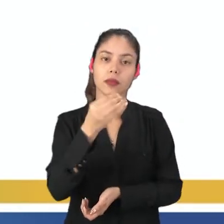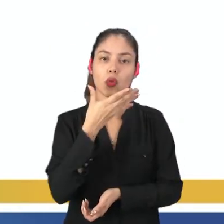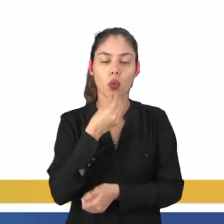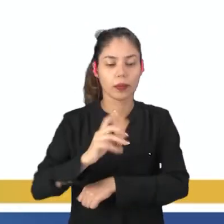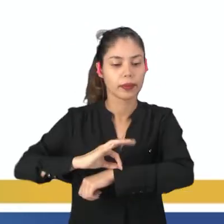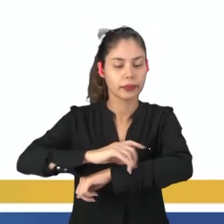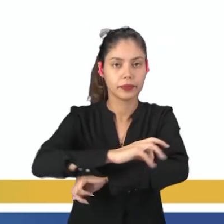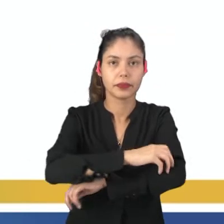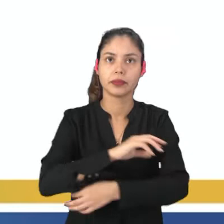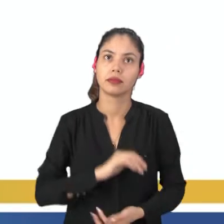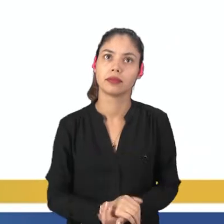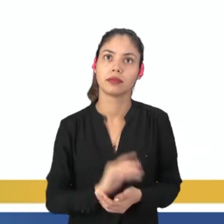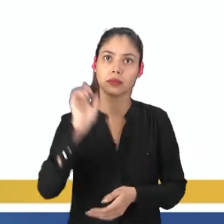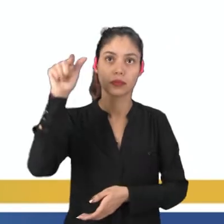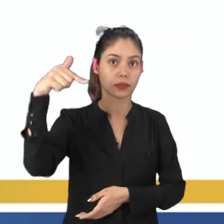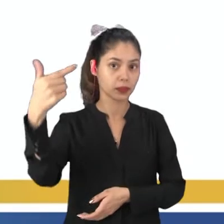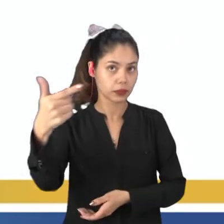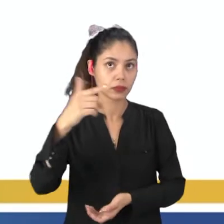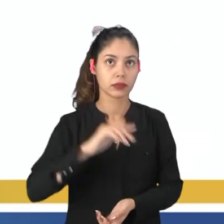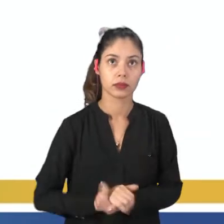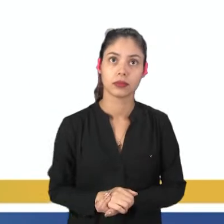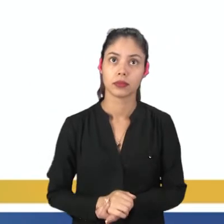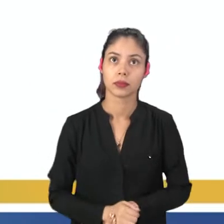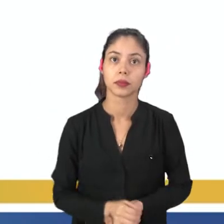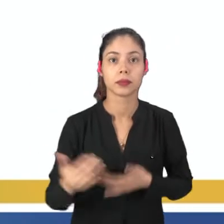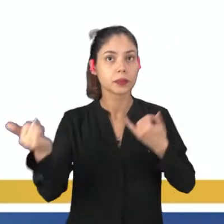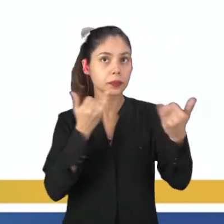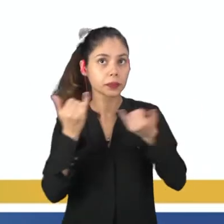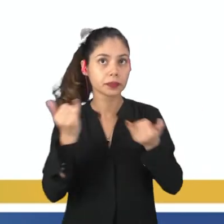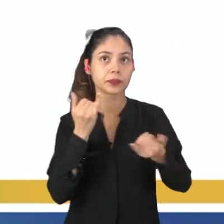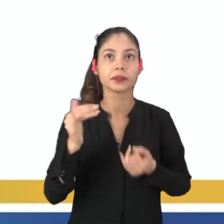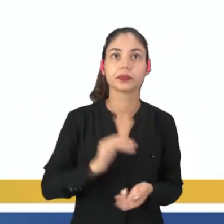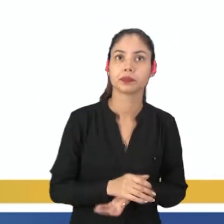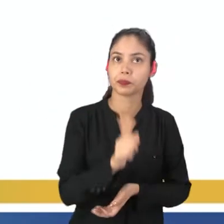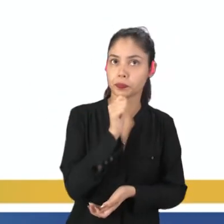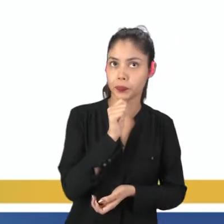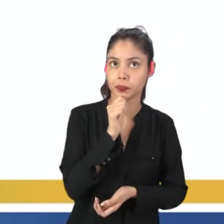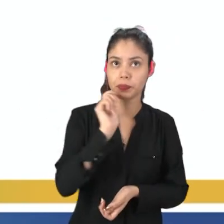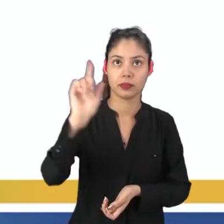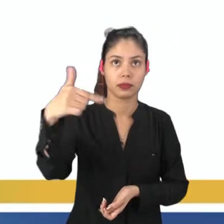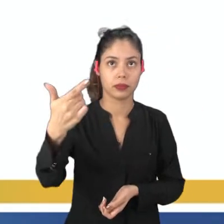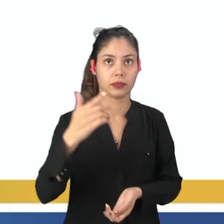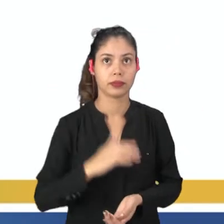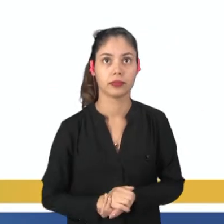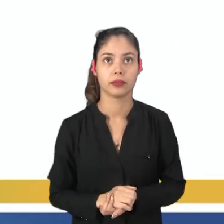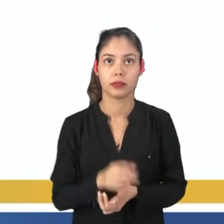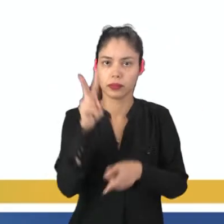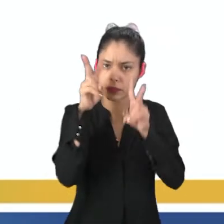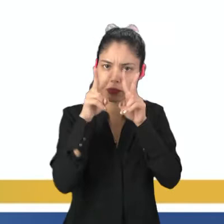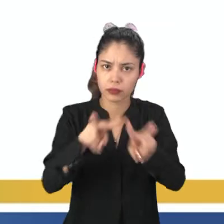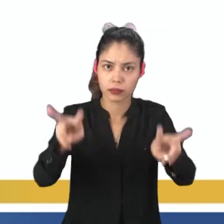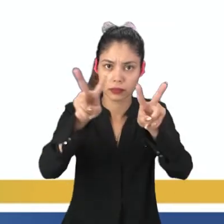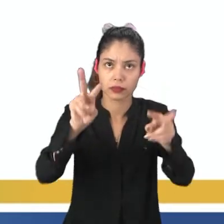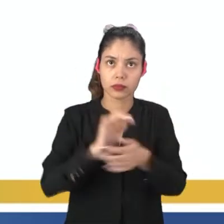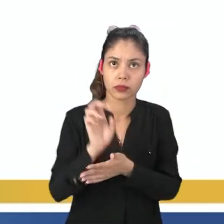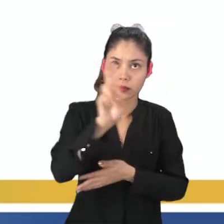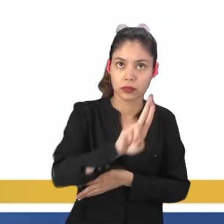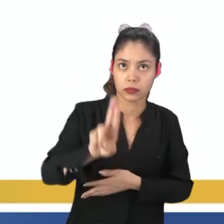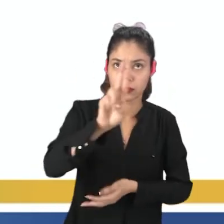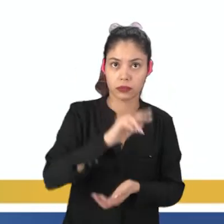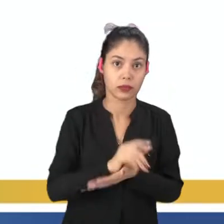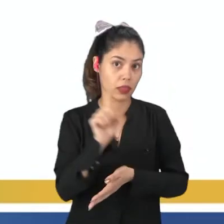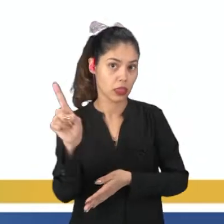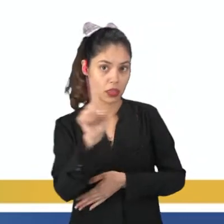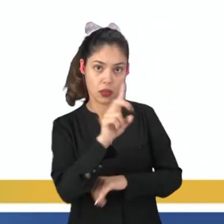Intertextualidade é quando o texto cita outro. Nesta propaganda, ainda temos um outro recurso, que é o visual, o uso